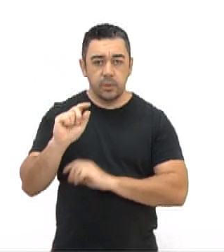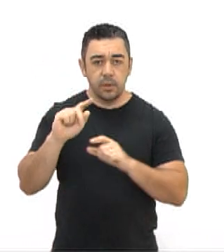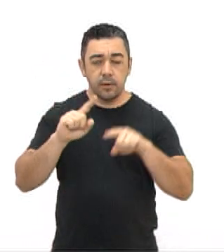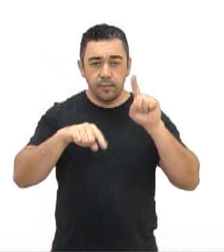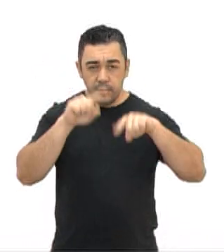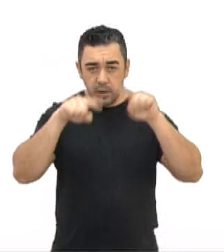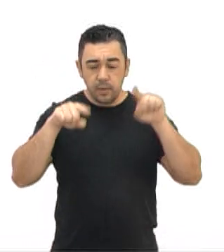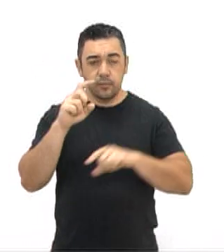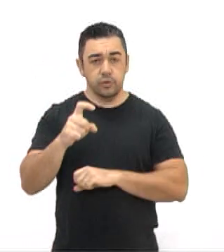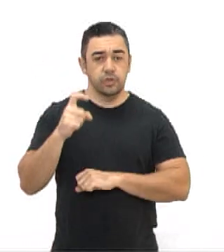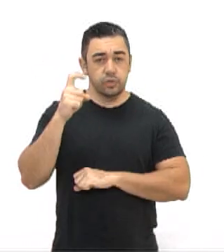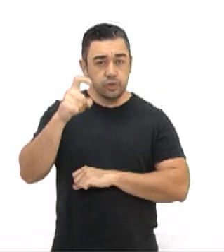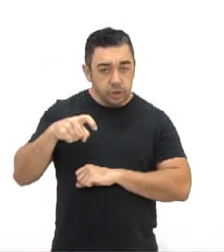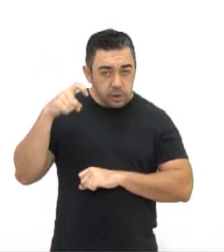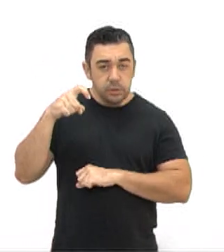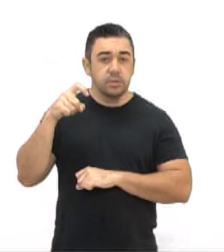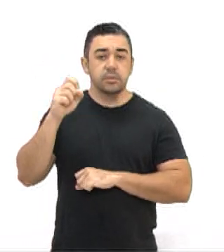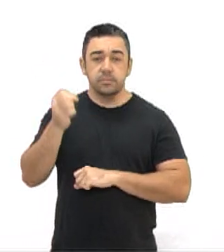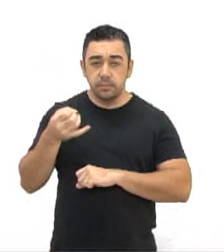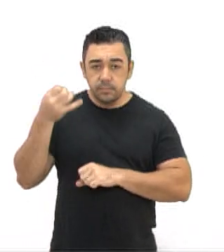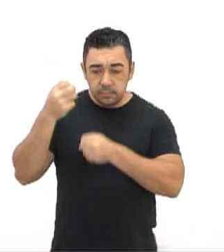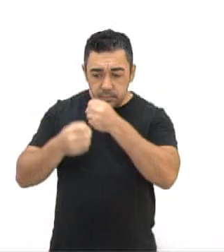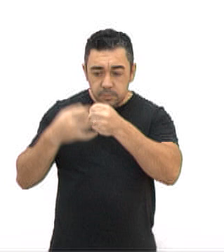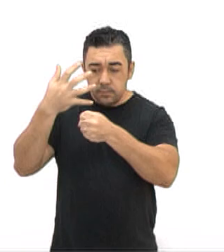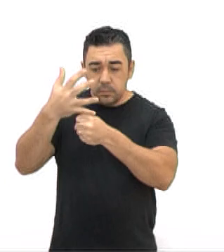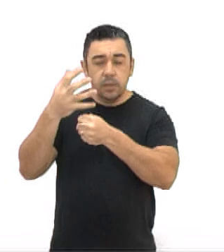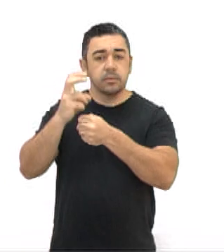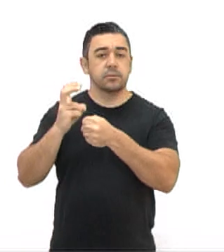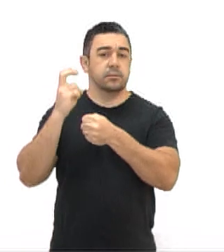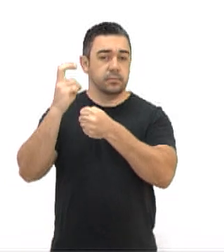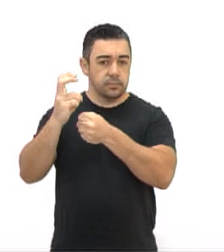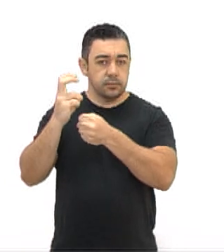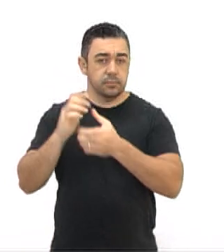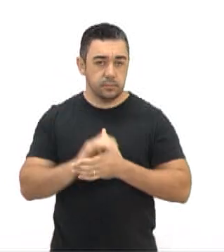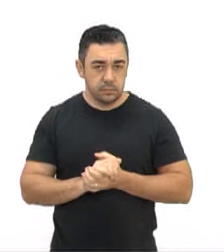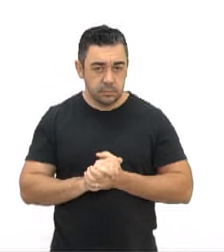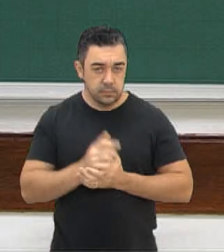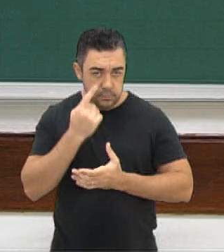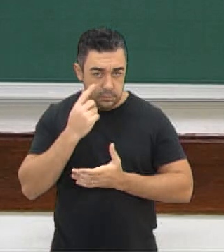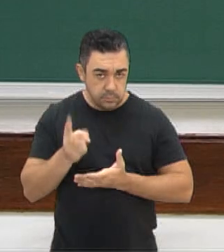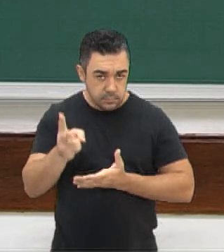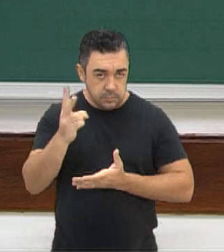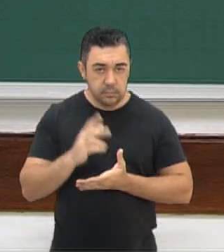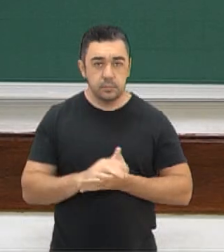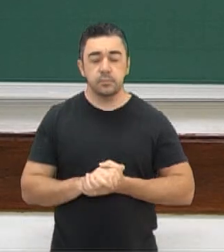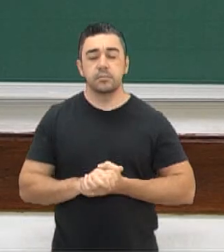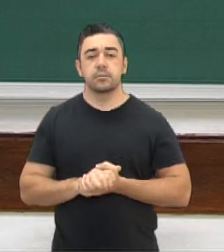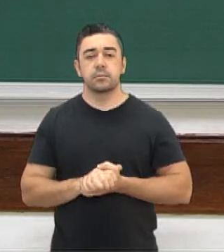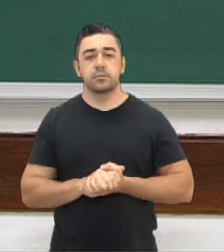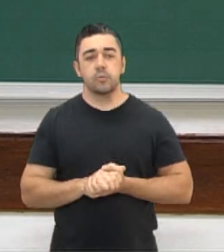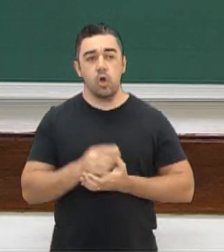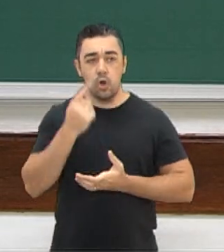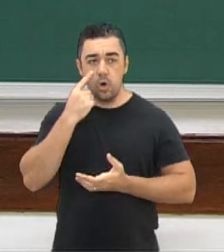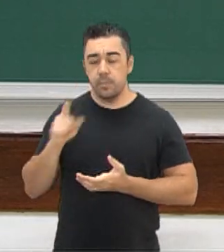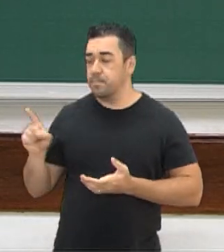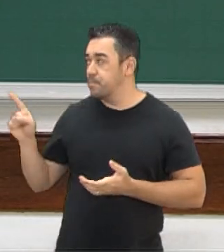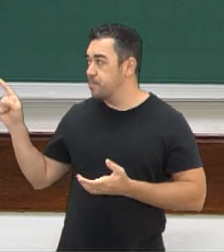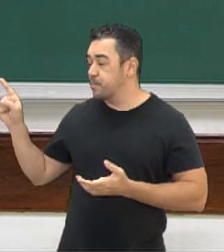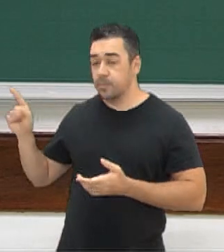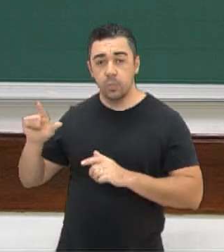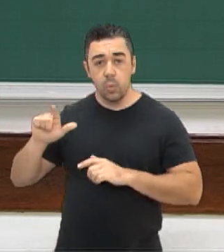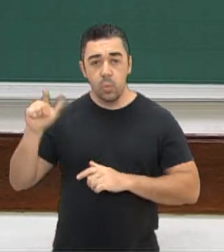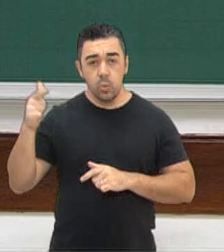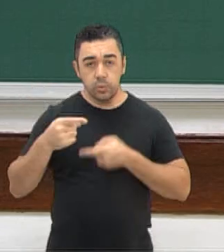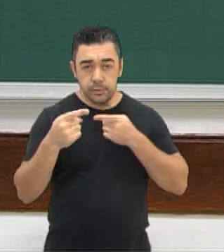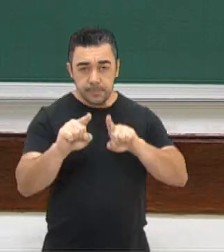variável x, que tem o maior grau é o 5. Vamos continuar? Olha lá outro